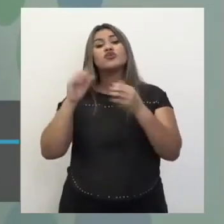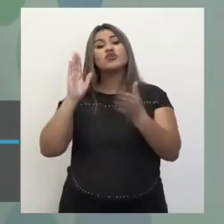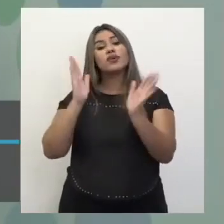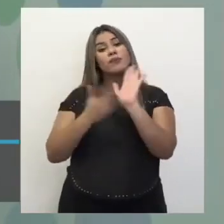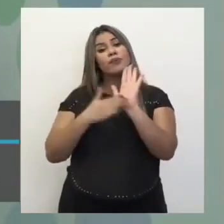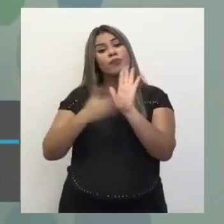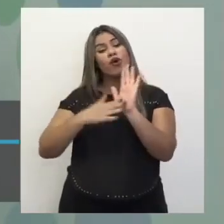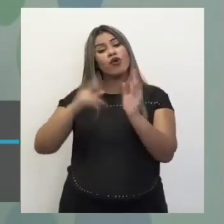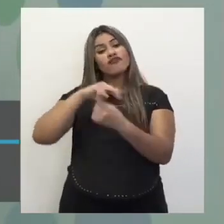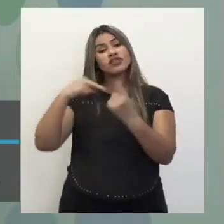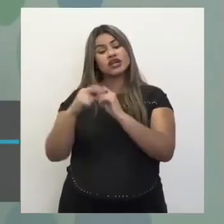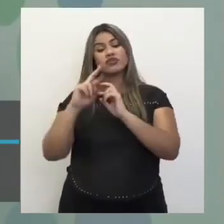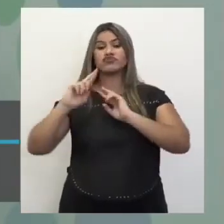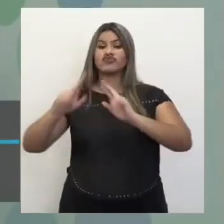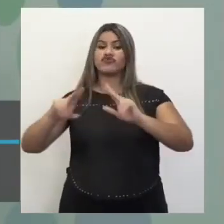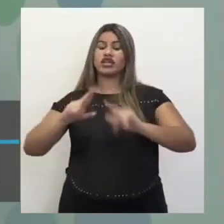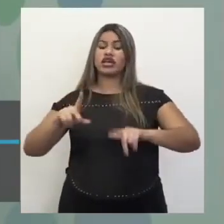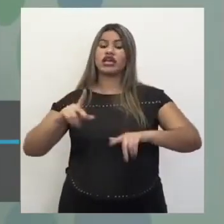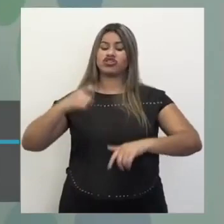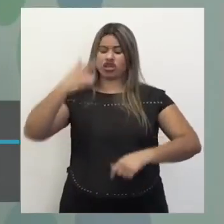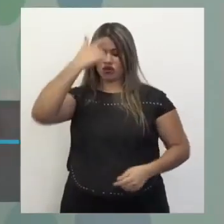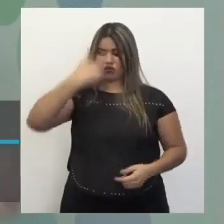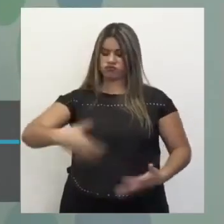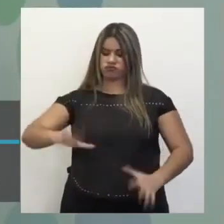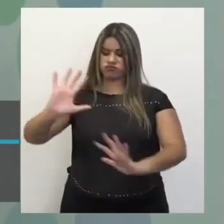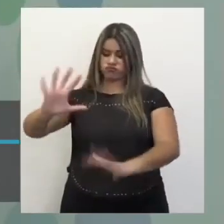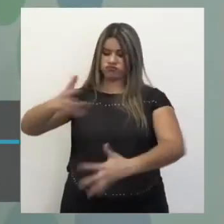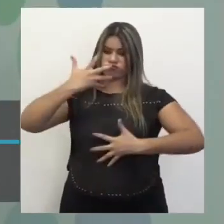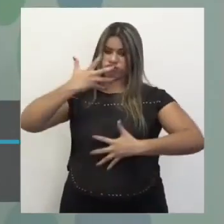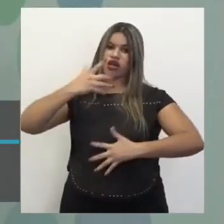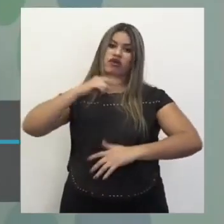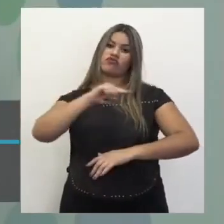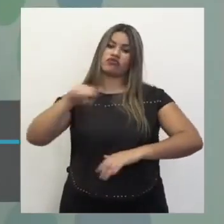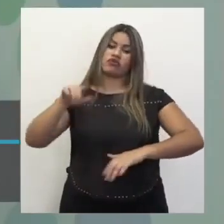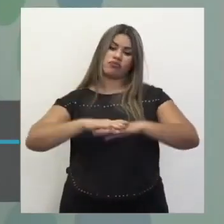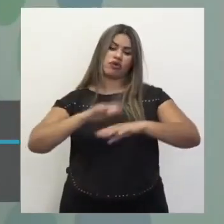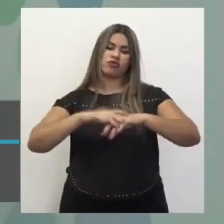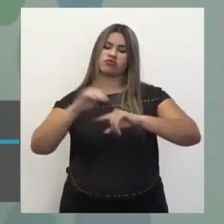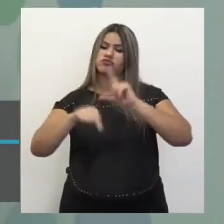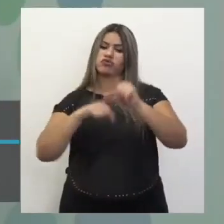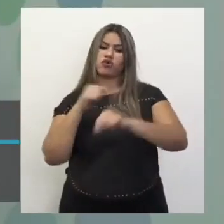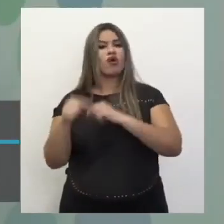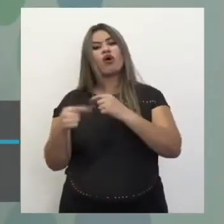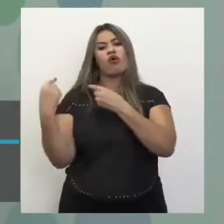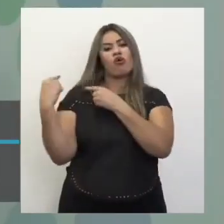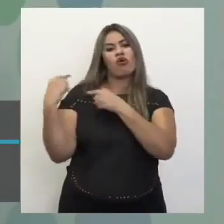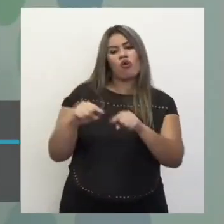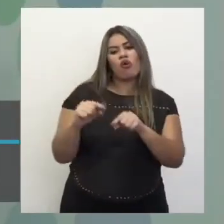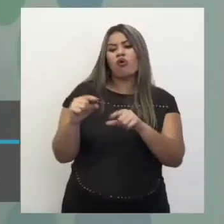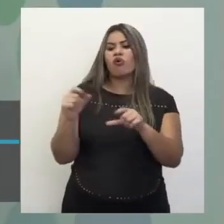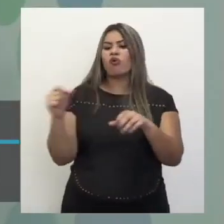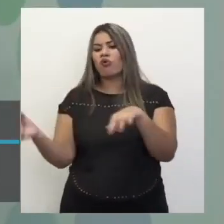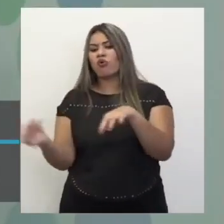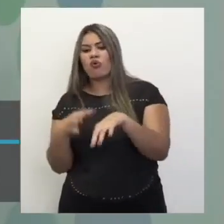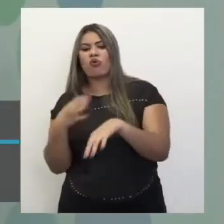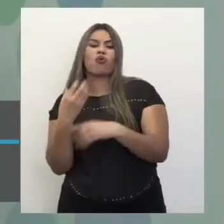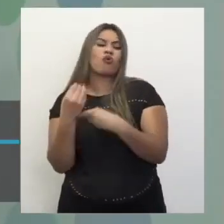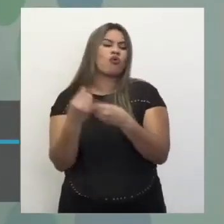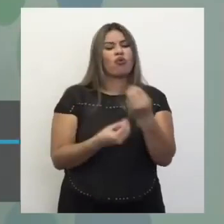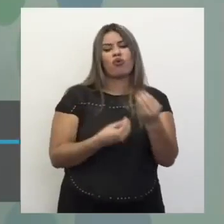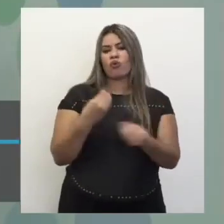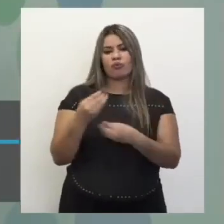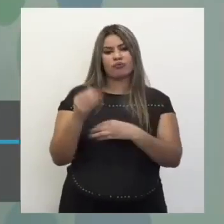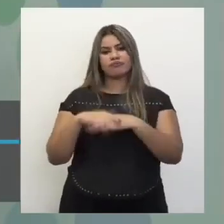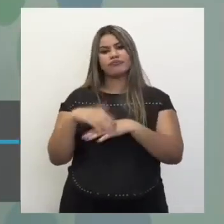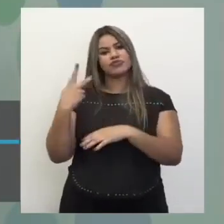para vocês e aí vocês escolhem se vão fazer o gol, se vão tocar de novo, se vão cavar o pênalti, aí é com vocês. Mas